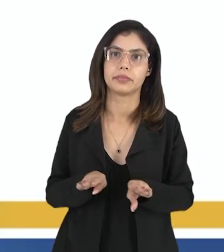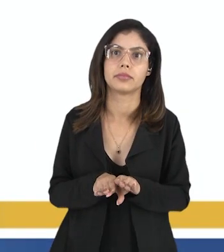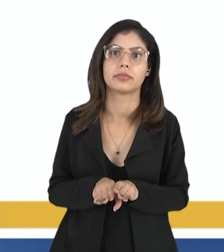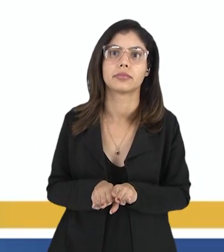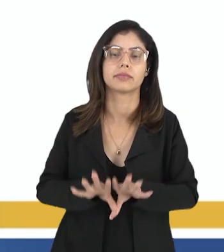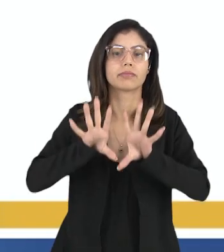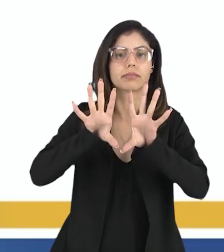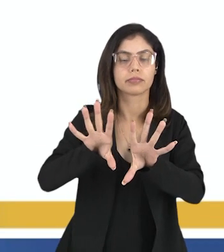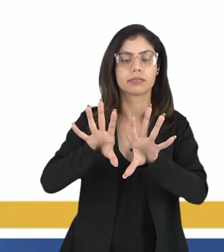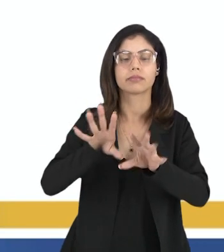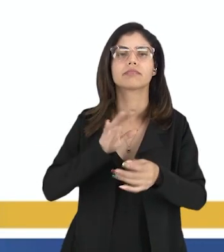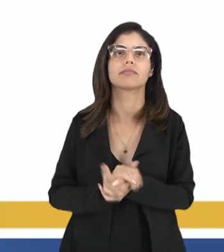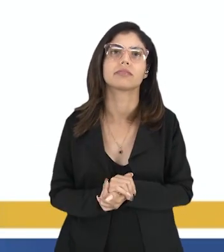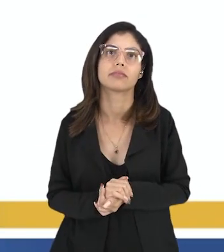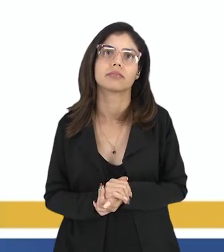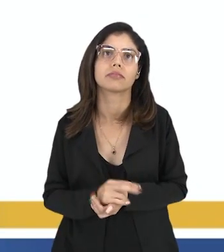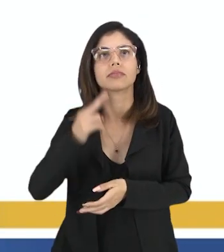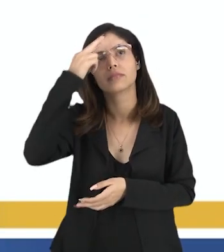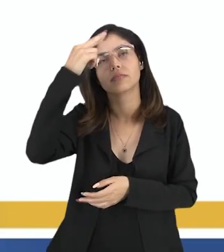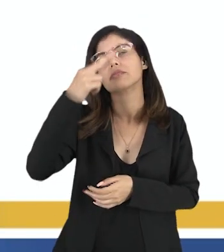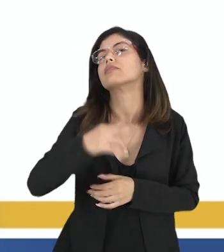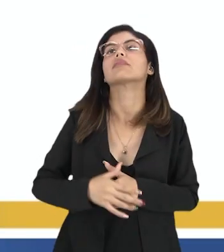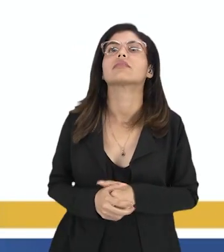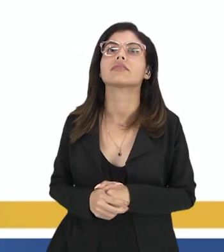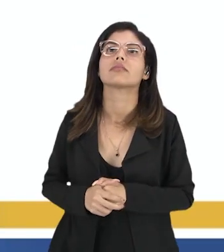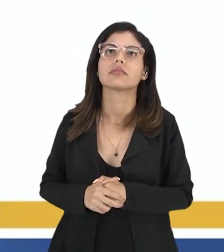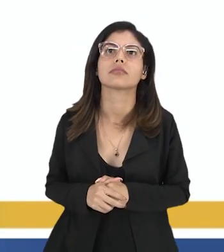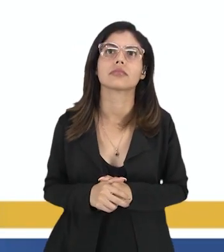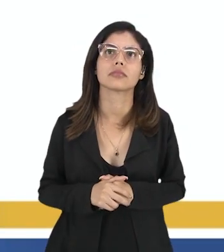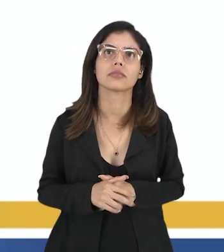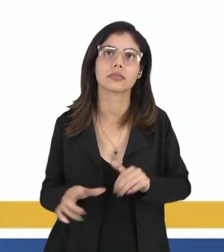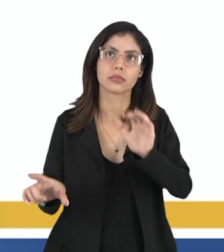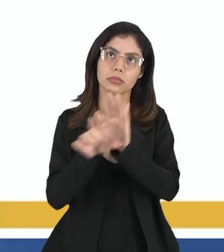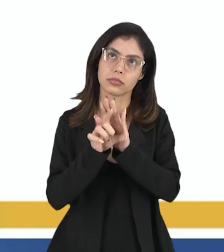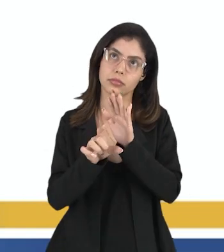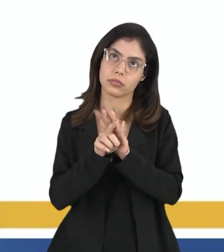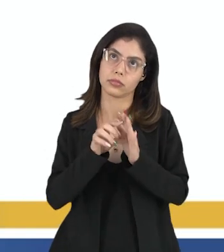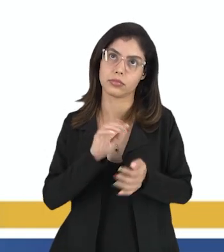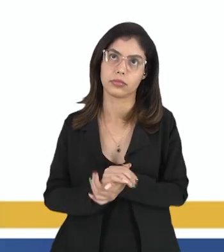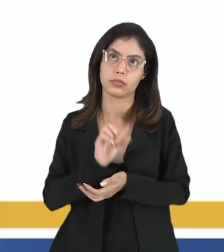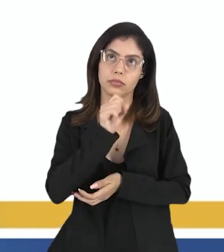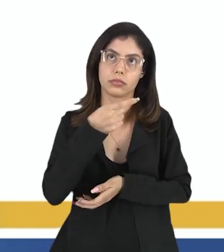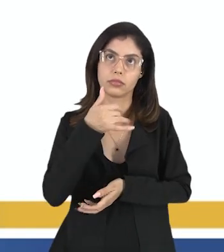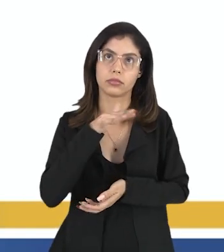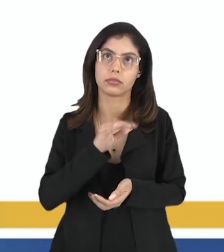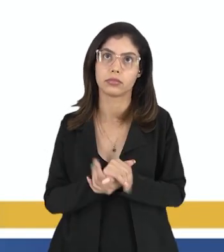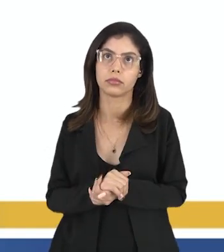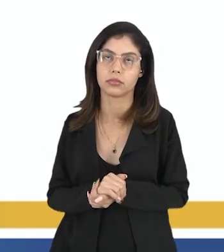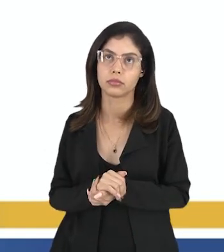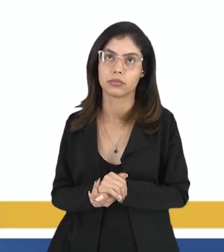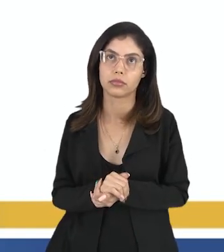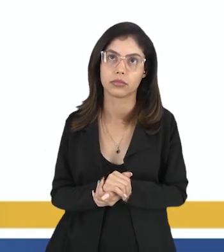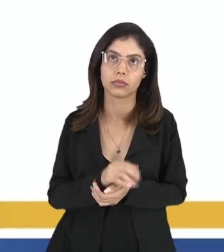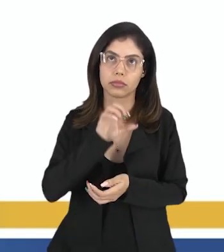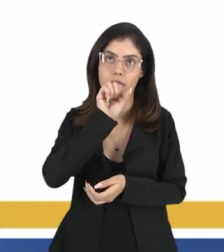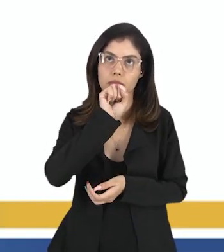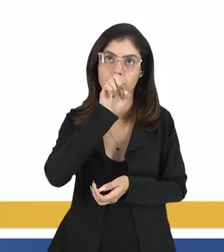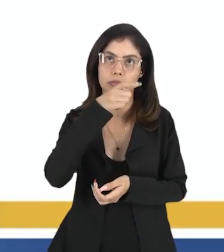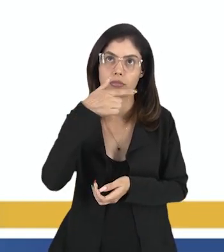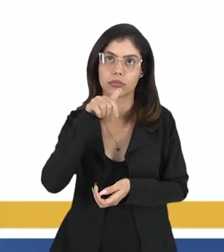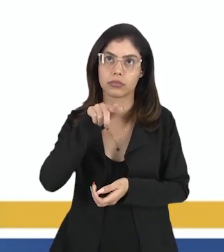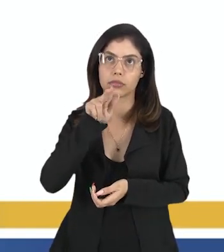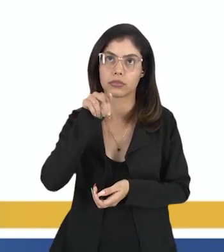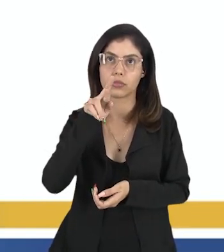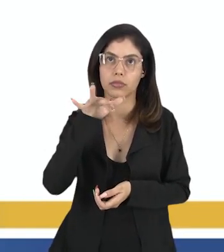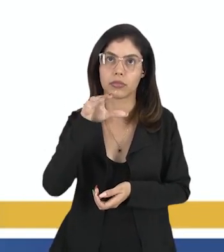ali sobre os cuidados do patrão, tá? E aí também a gente tem a lei dos sexagenários, né? Dos sexagenários, que também vem